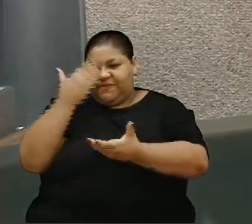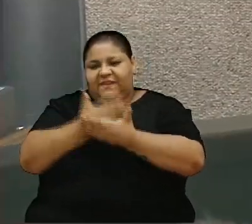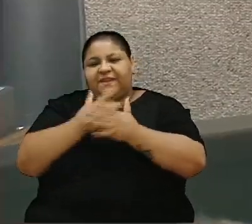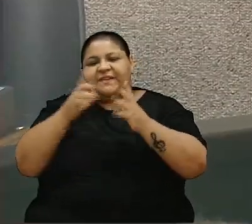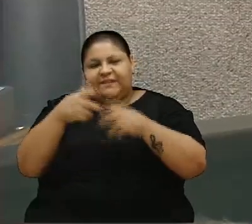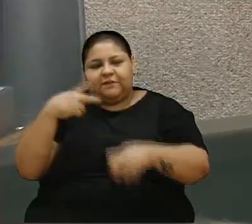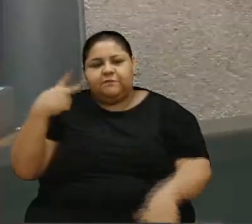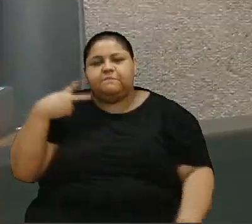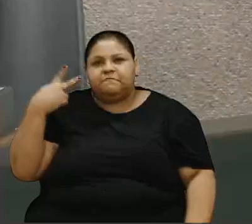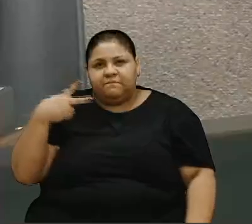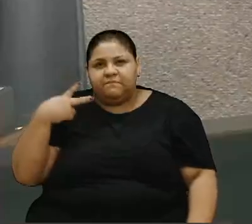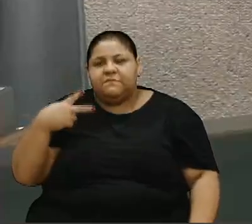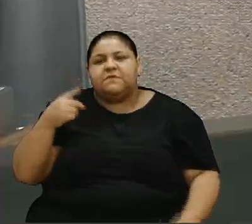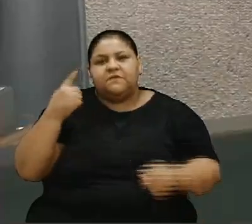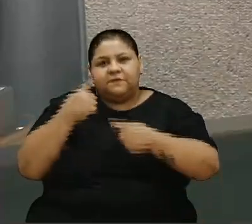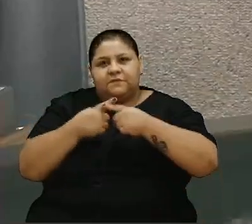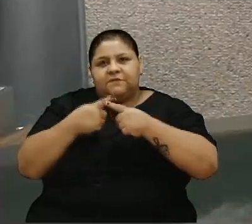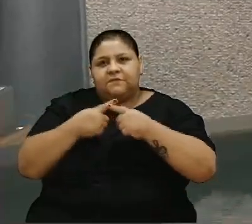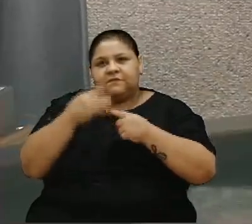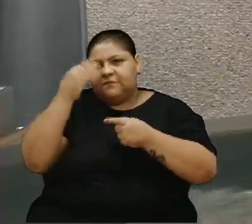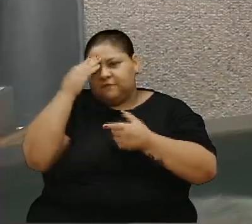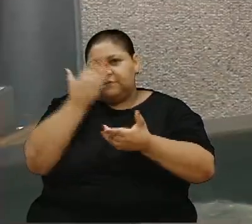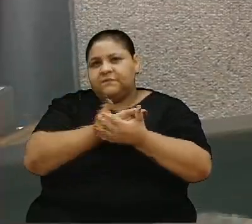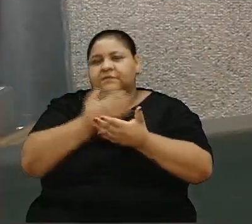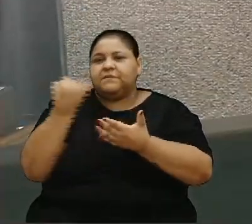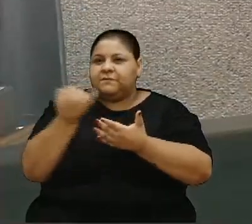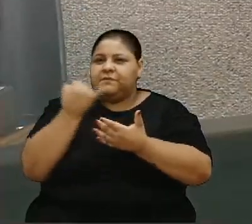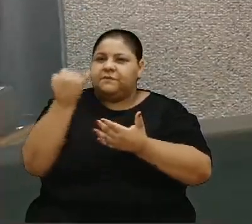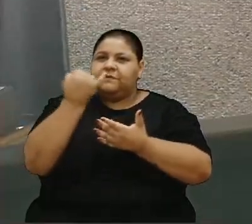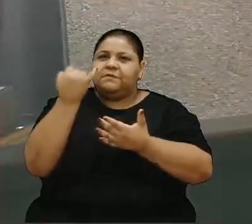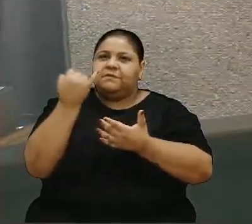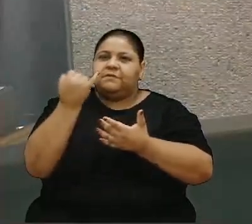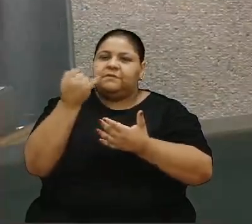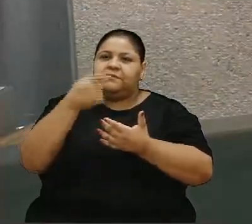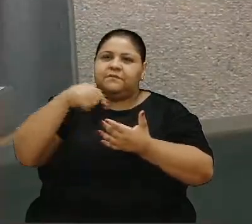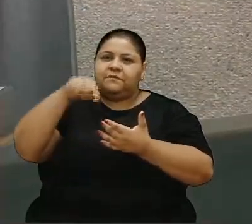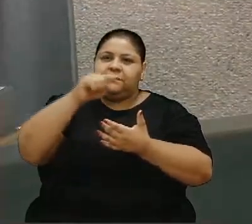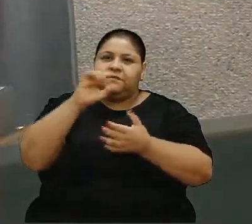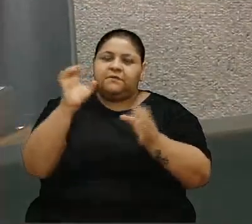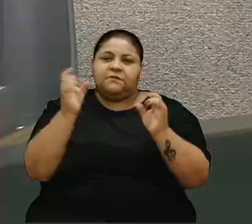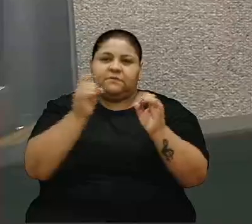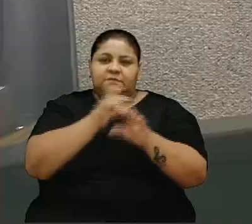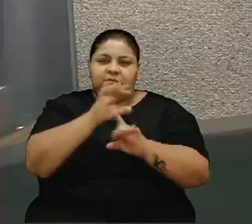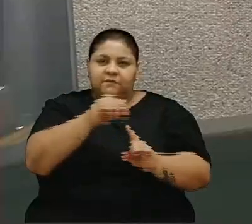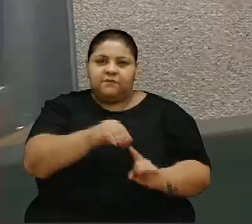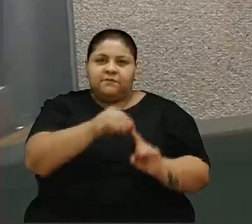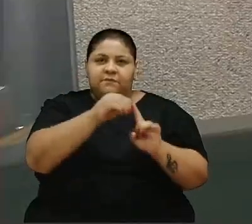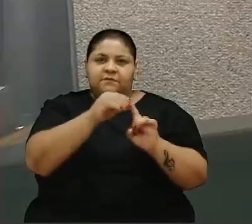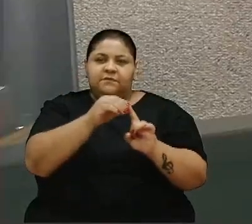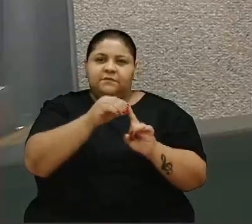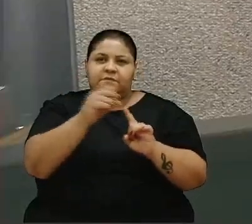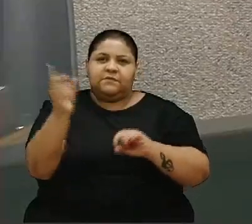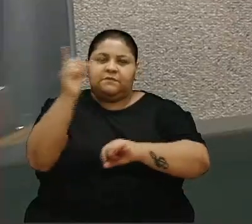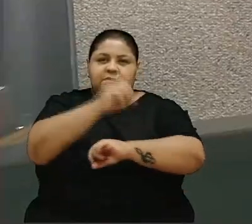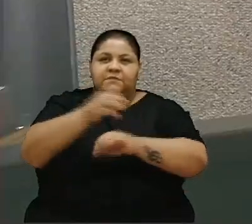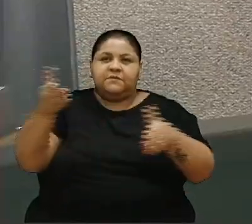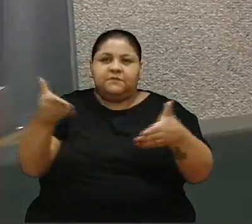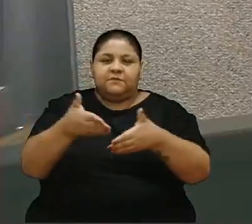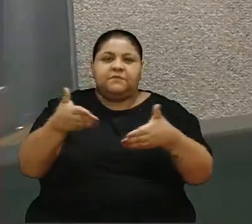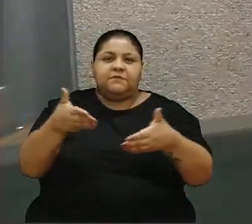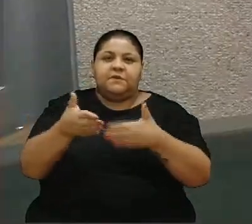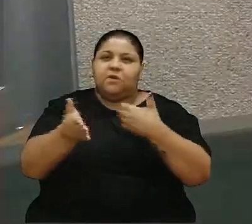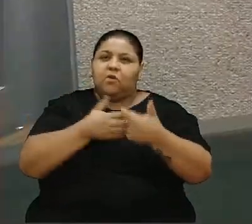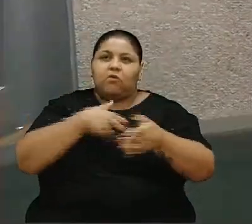vereadores aqui também acreditam que é importante, né, a gente estar preparado, principalmente nos dias de hoje, que agora